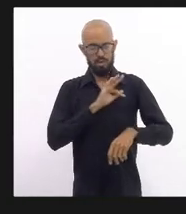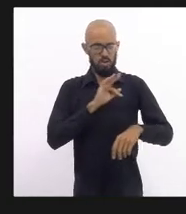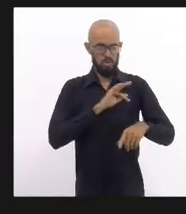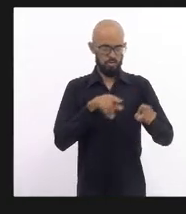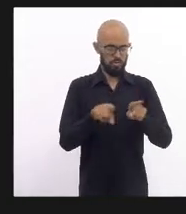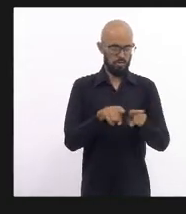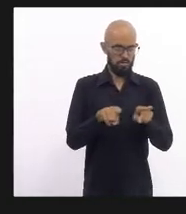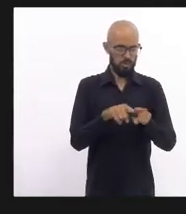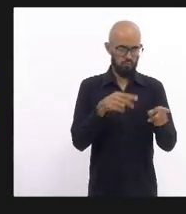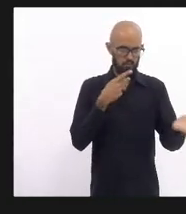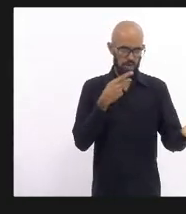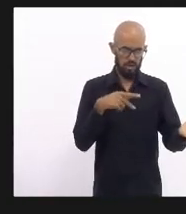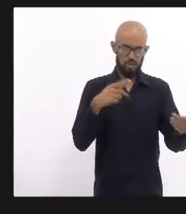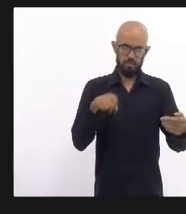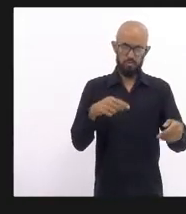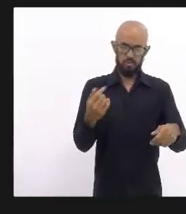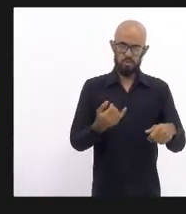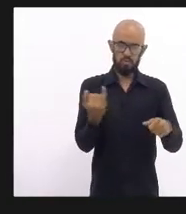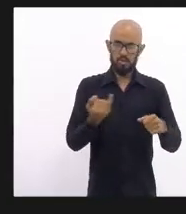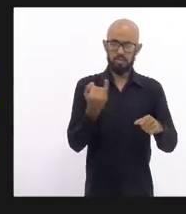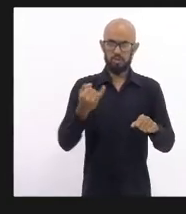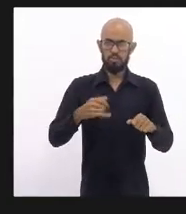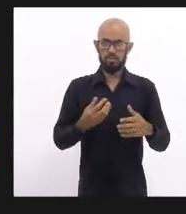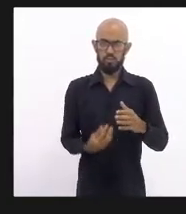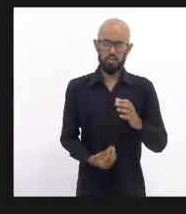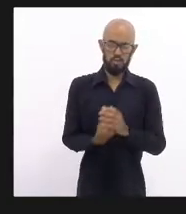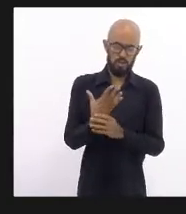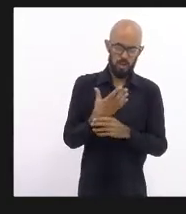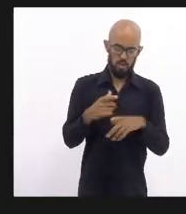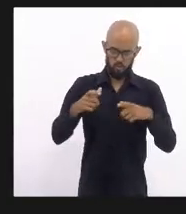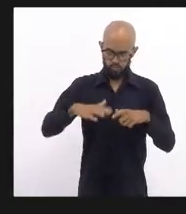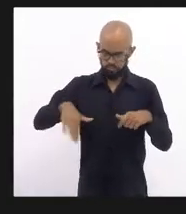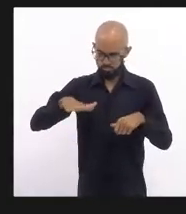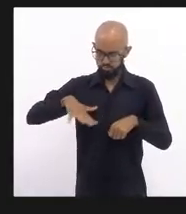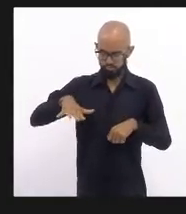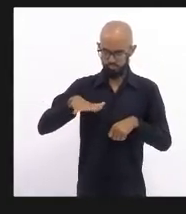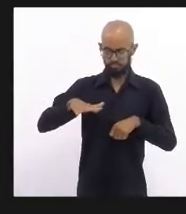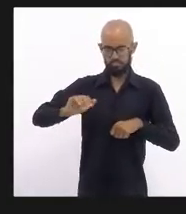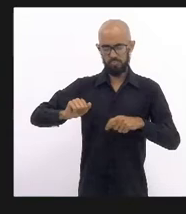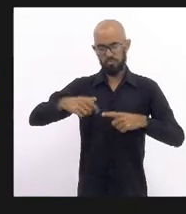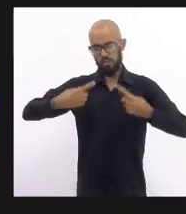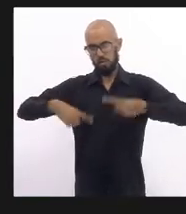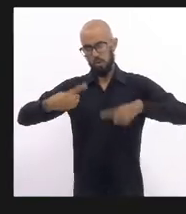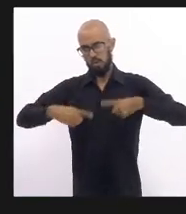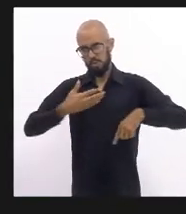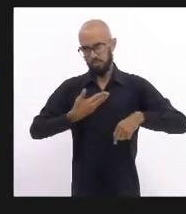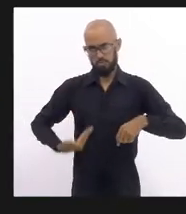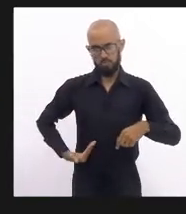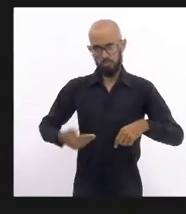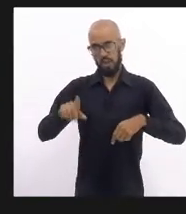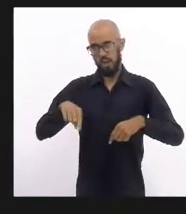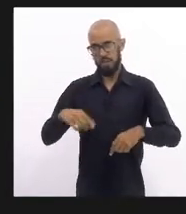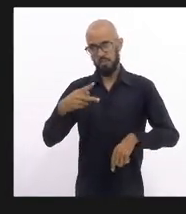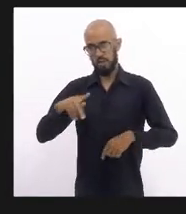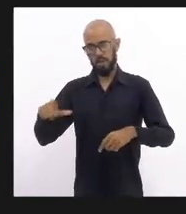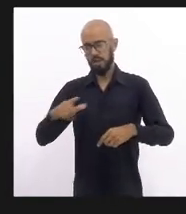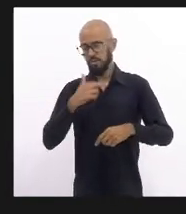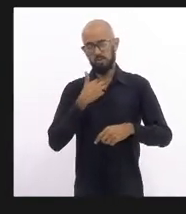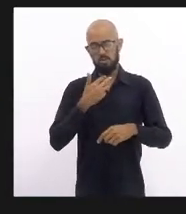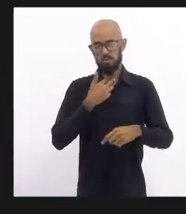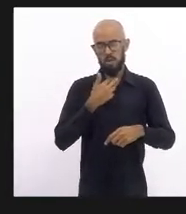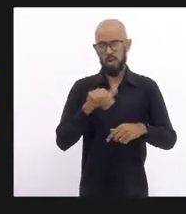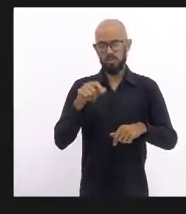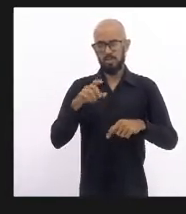de definirmos um espaço para proveito de alguma aplicação de alguma política pública. Enfim, é um projeto que não deve ser